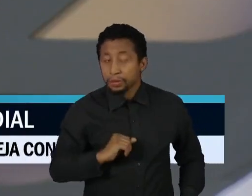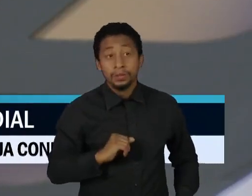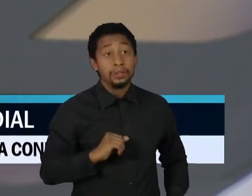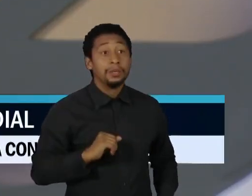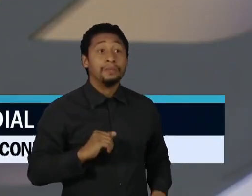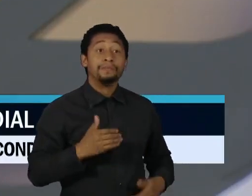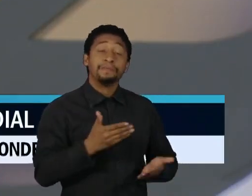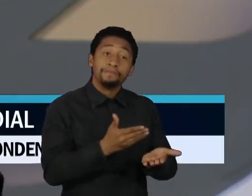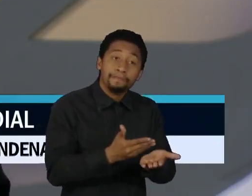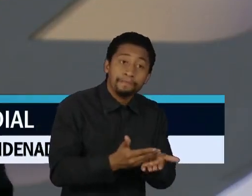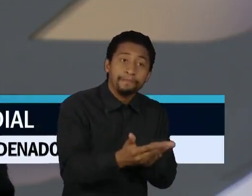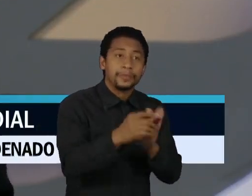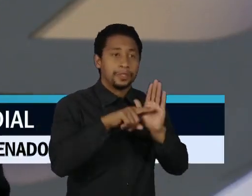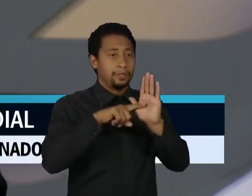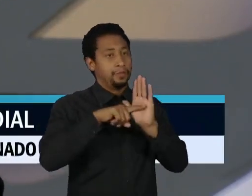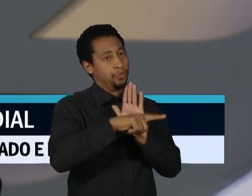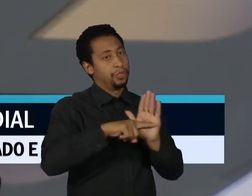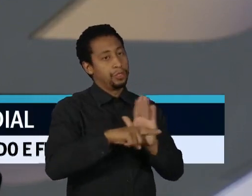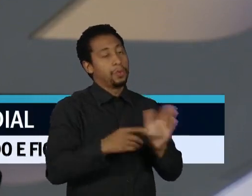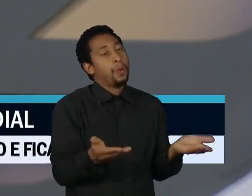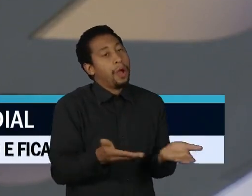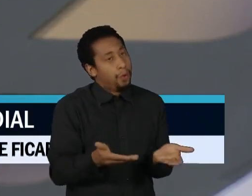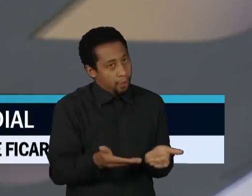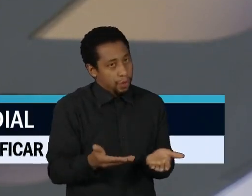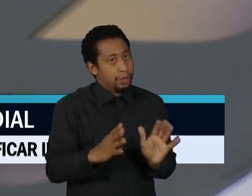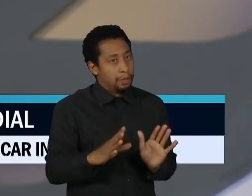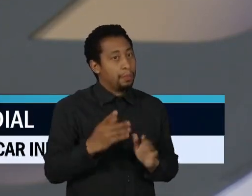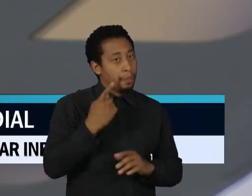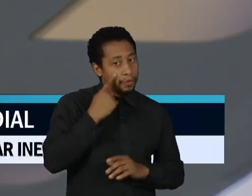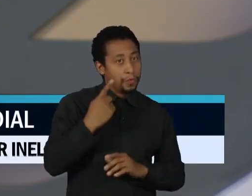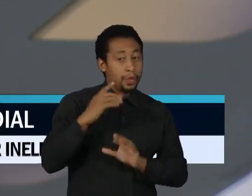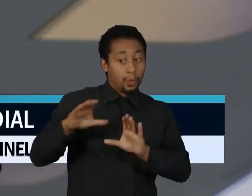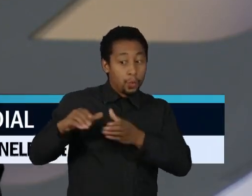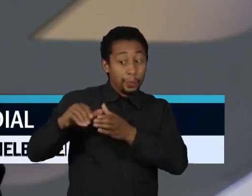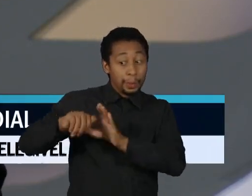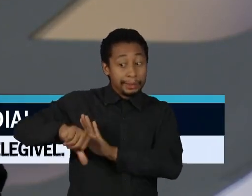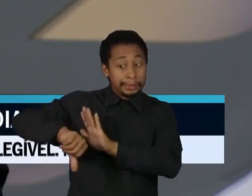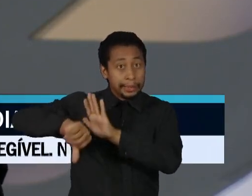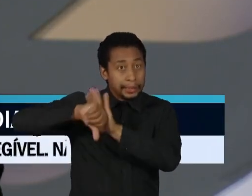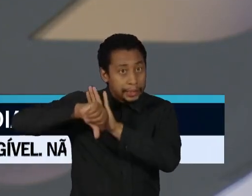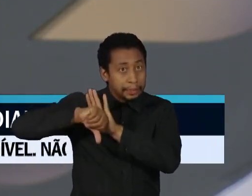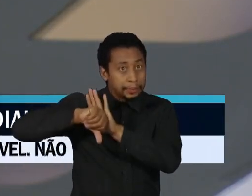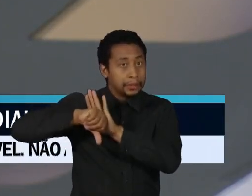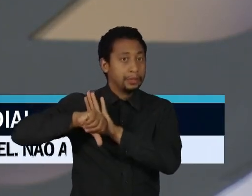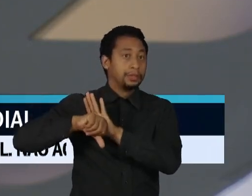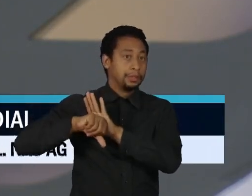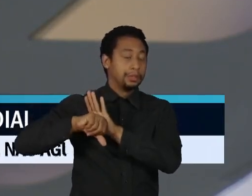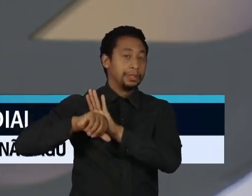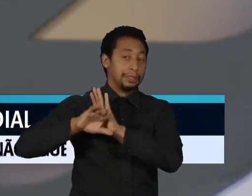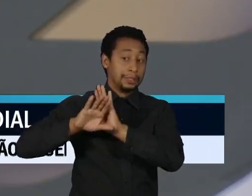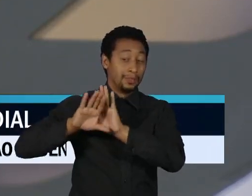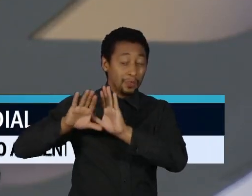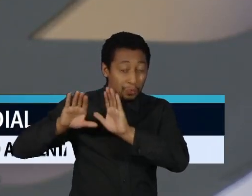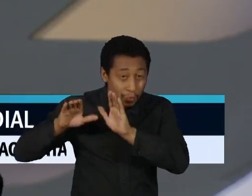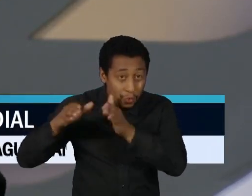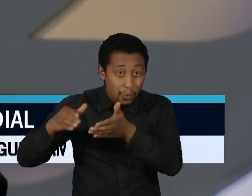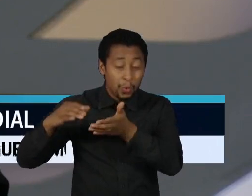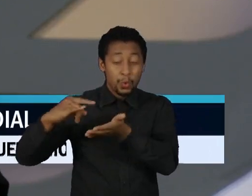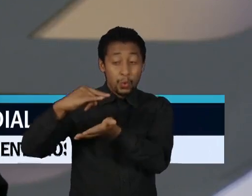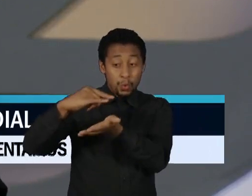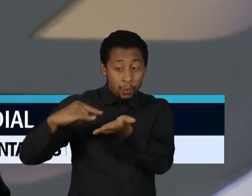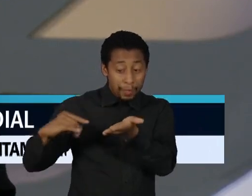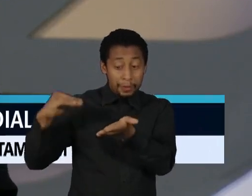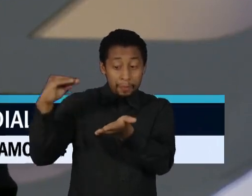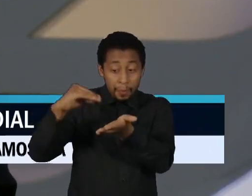de uma investigação sobre uma possível associação criminosa voltada a fraudar e